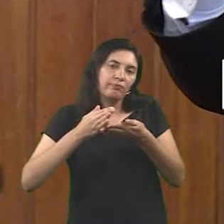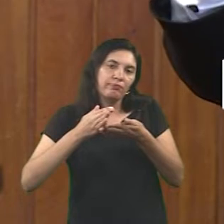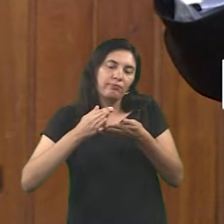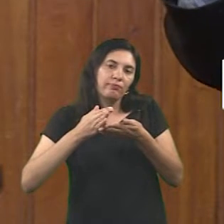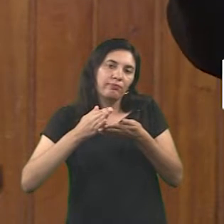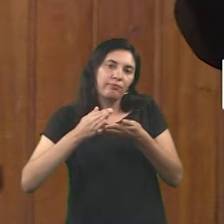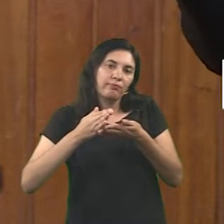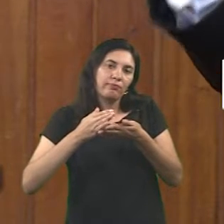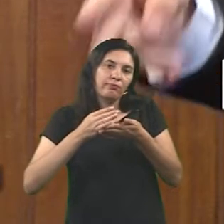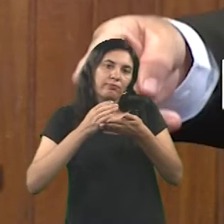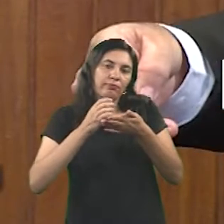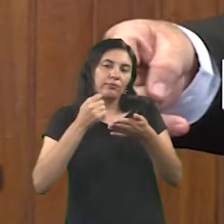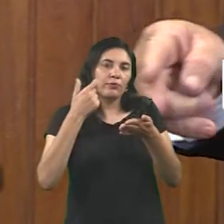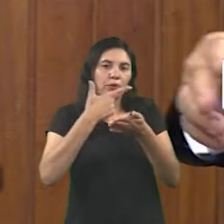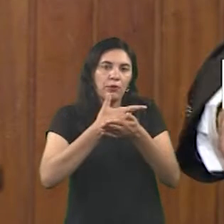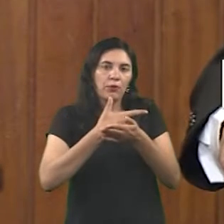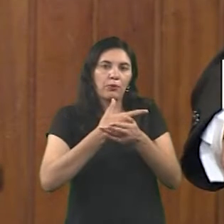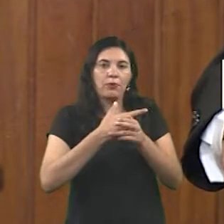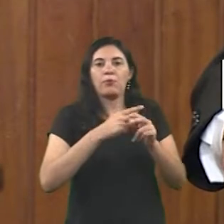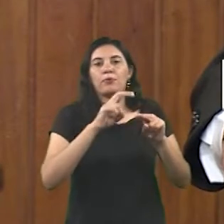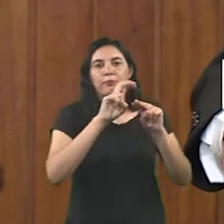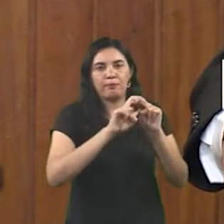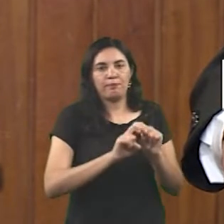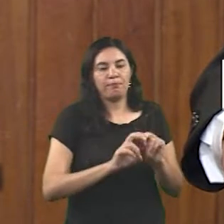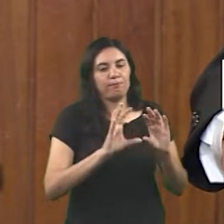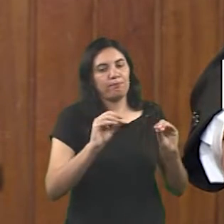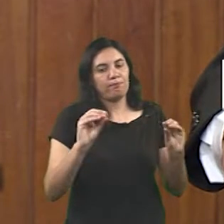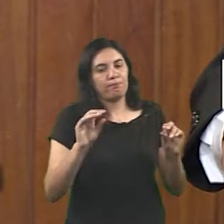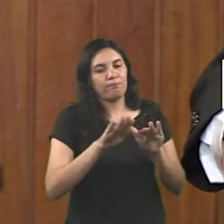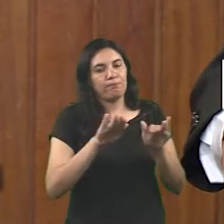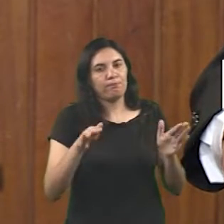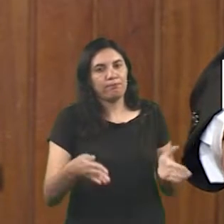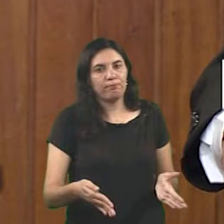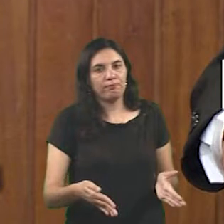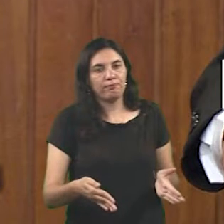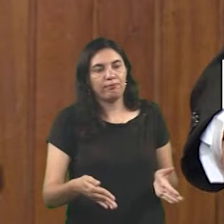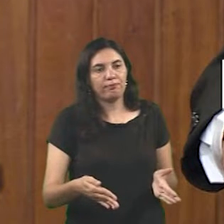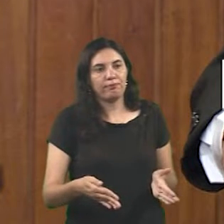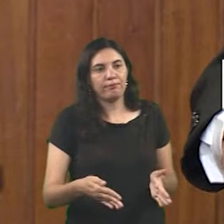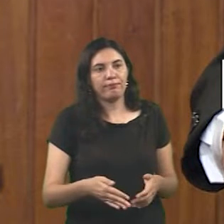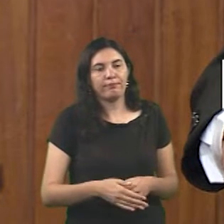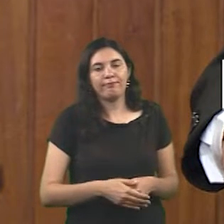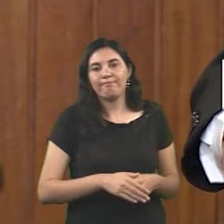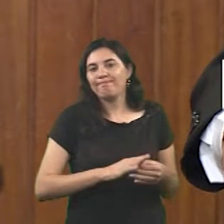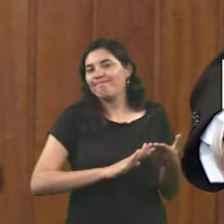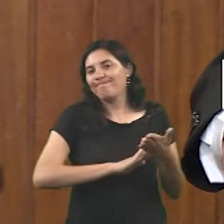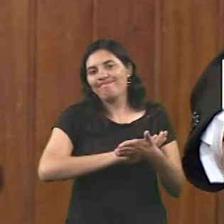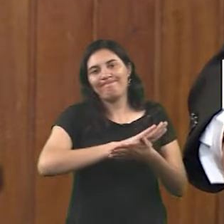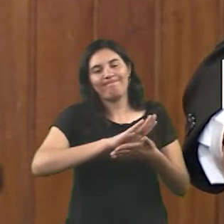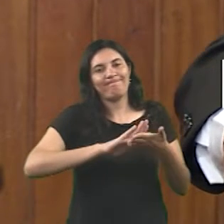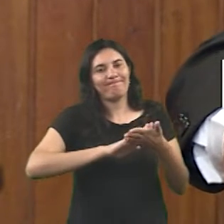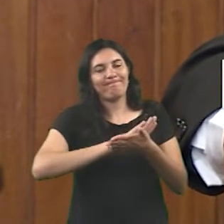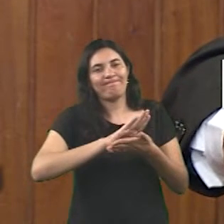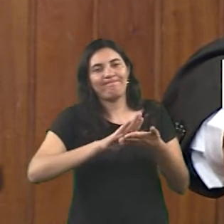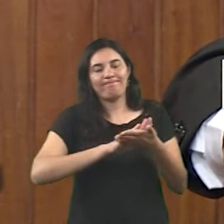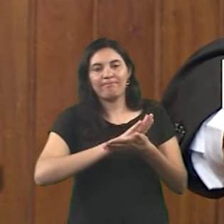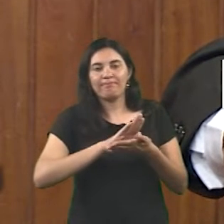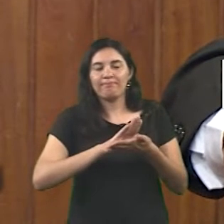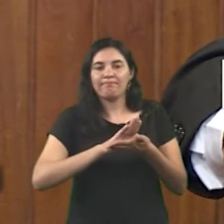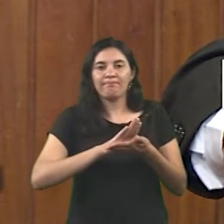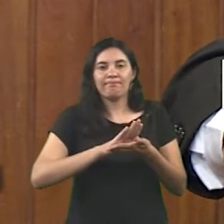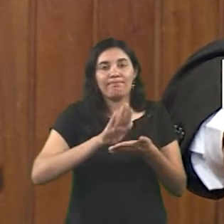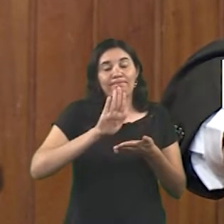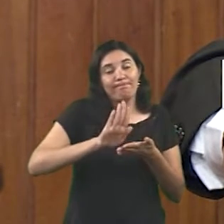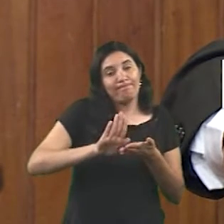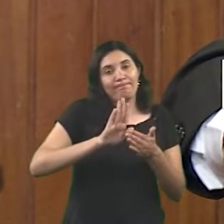festas. Segundo o vereador Albuquerque, até então, no Código de Posturas do município, não havia normatização caso o fiscal encontrasse